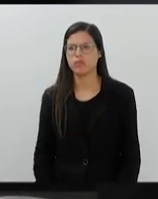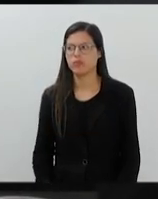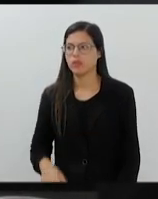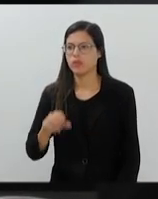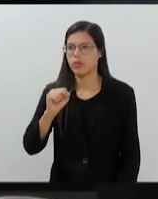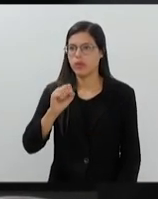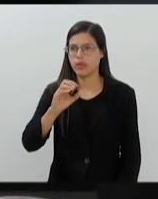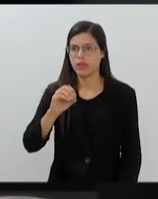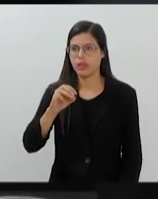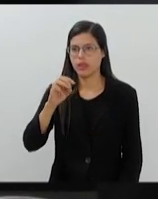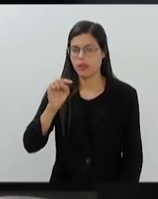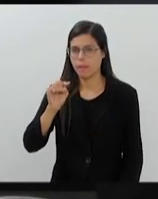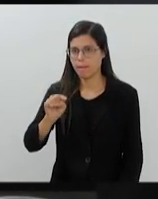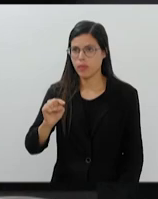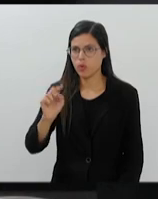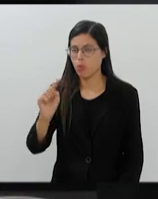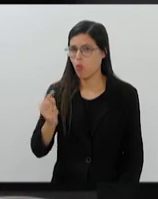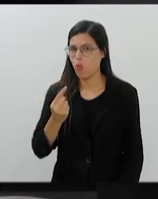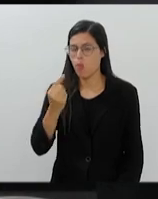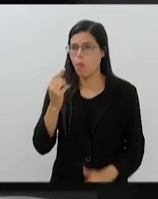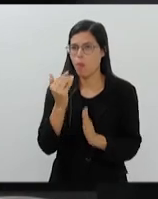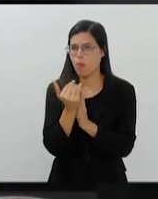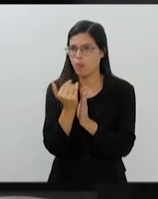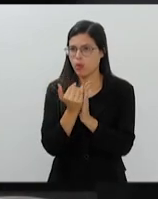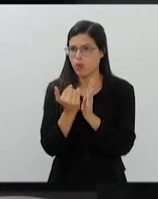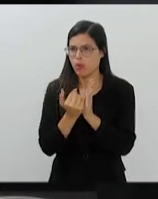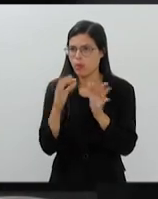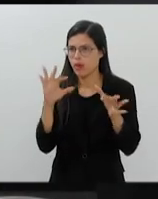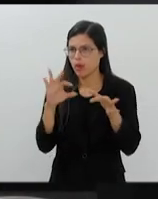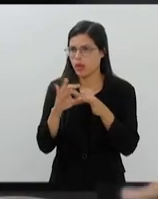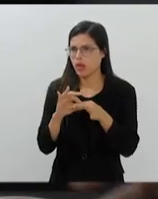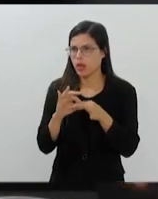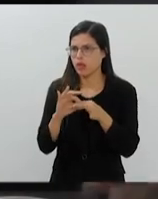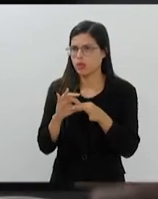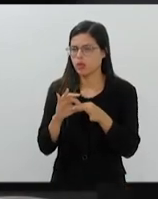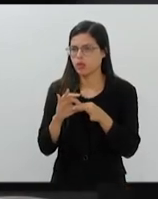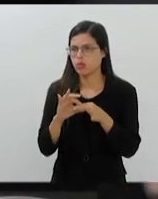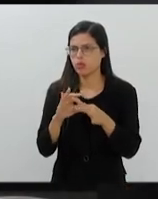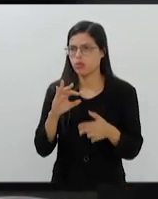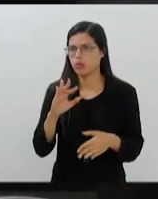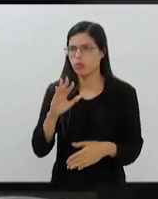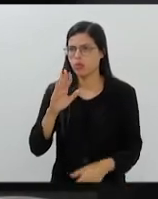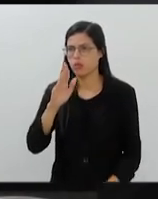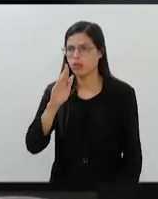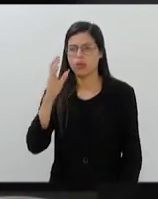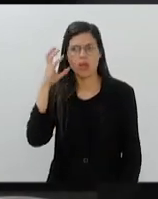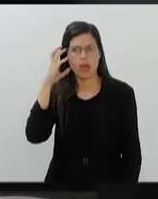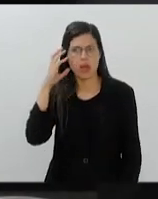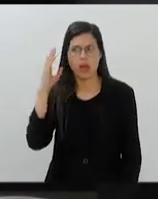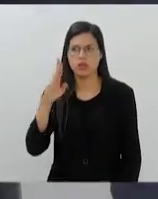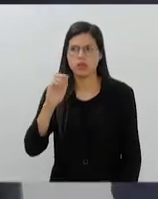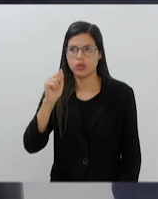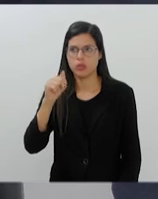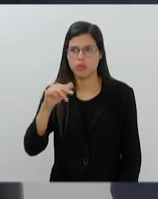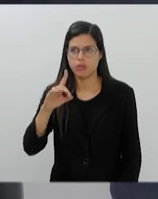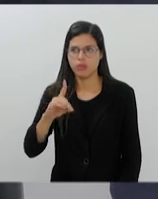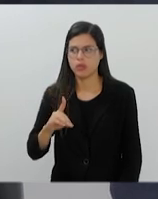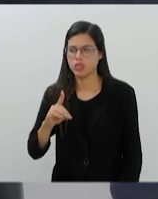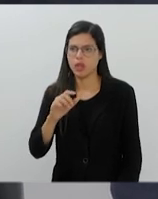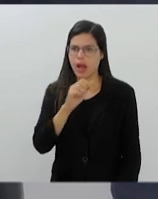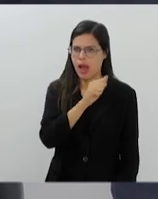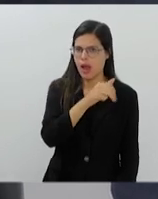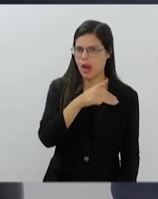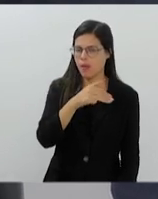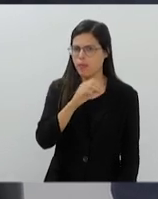por um programa por um programa vinculado na Band que Band que canal da Rádio Band Rádio Band AM ou FM